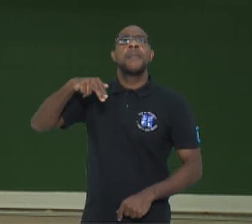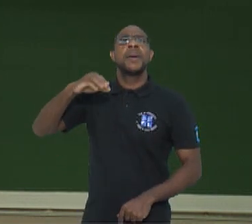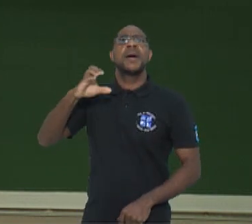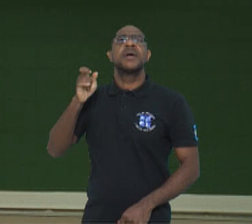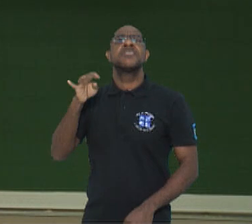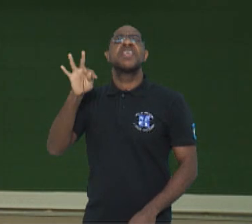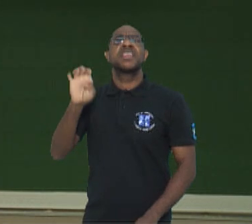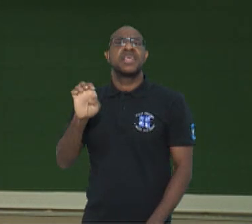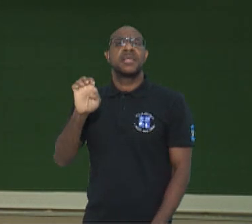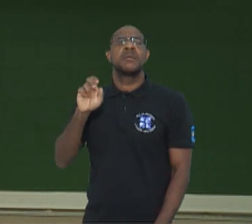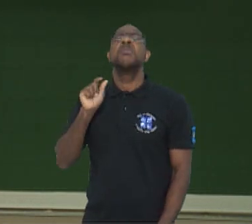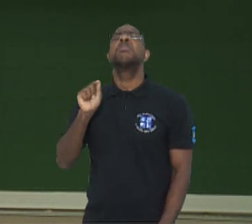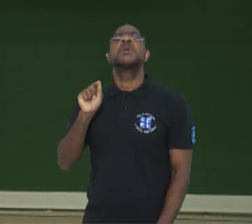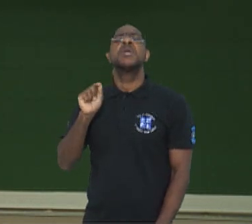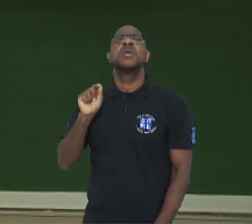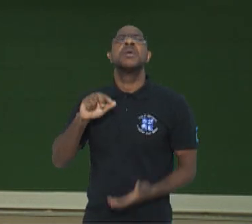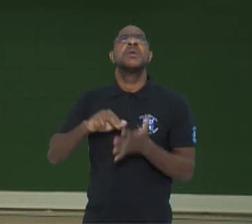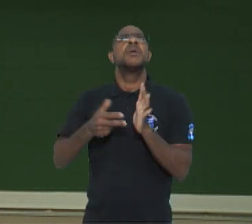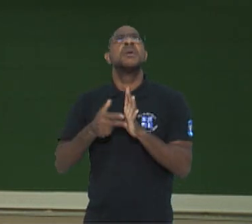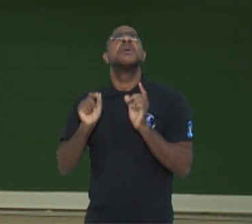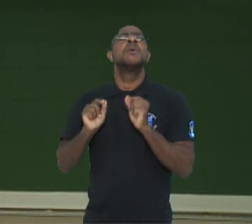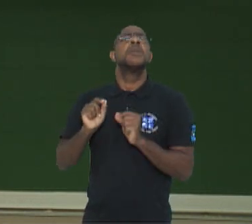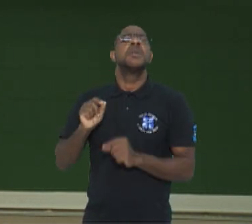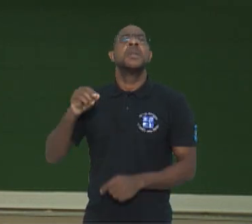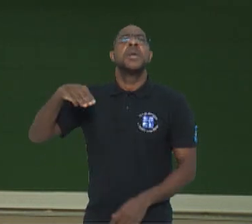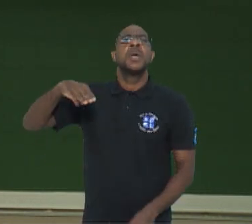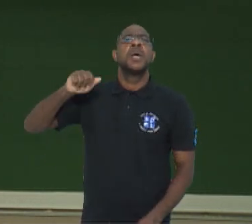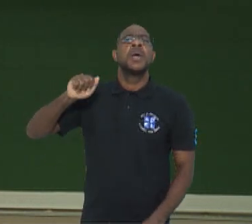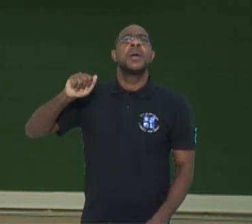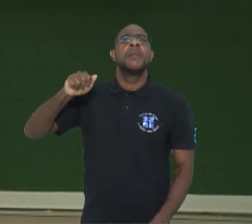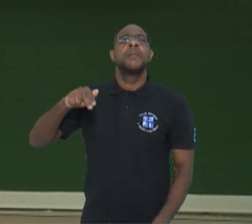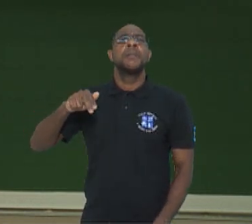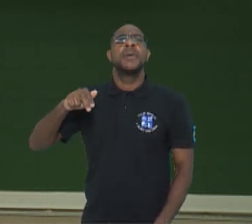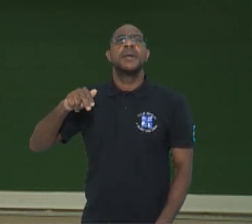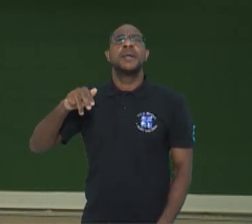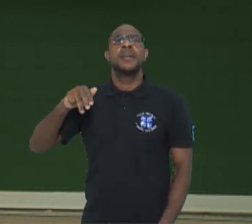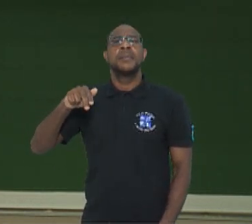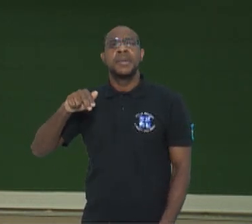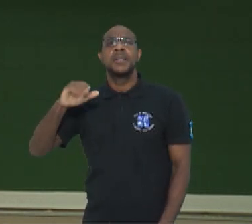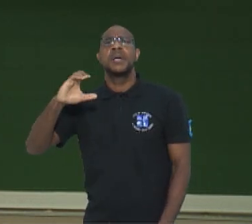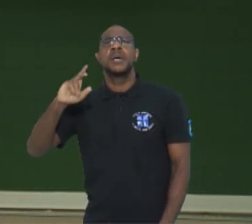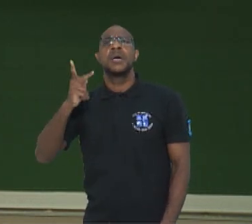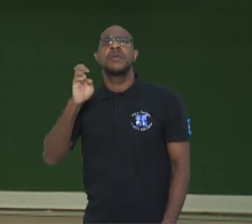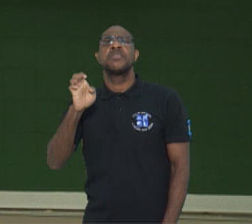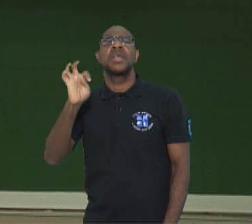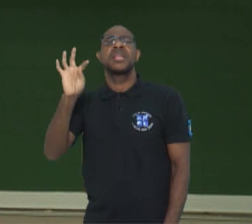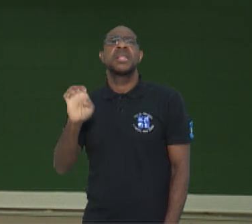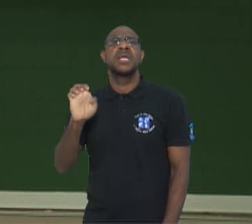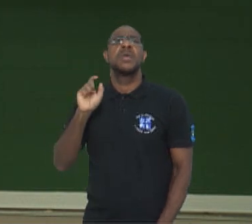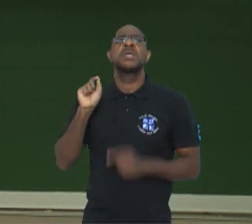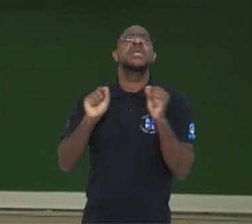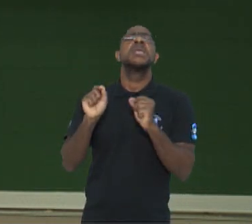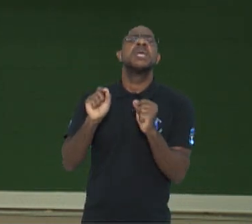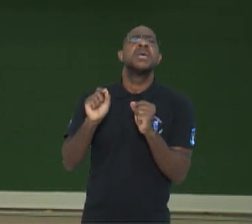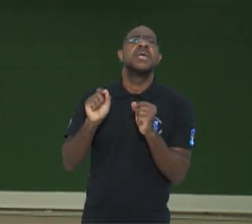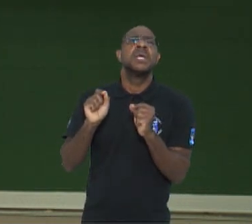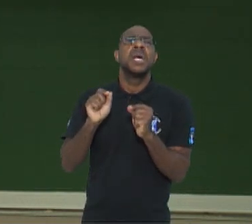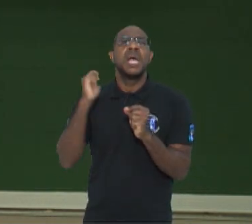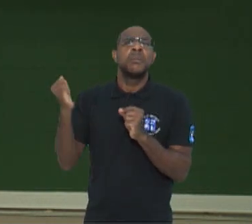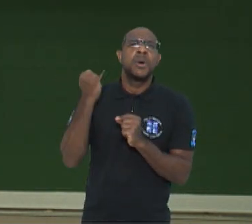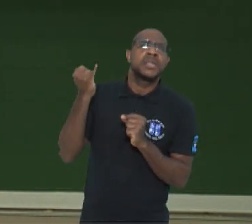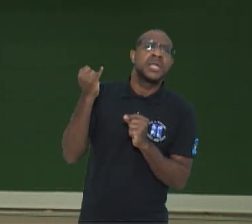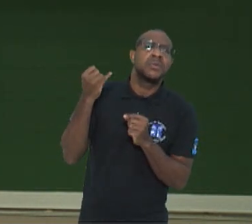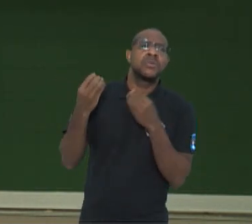diz? Será que a manchete vem de notícia? Né? Será que ela é importante? Como que eu faço uma manchete? Ah, esqueci